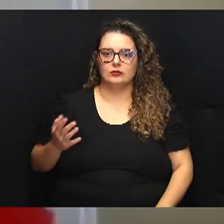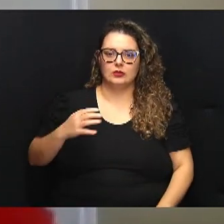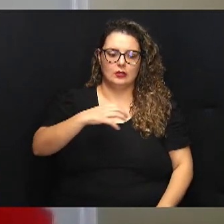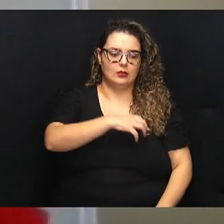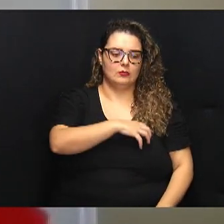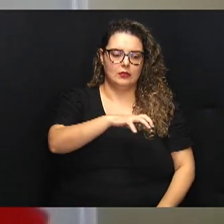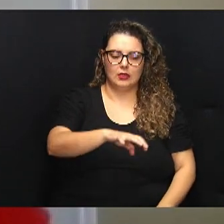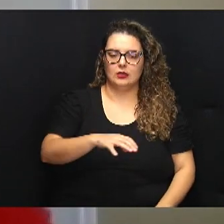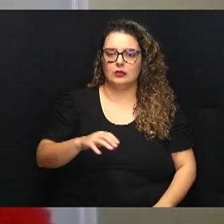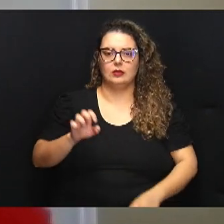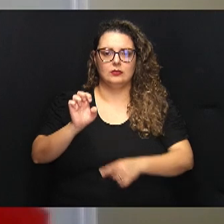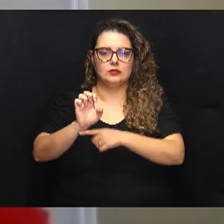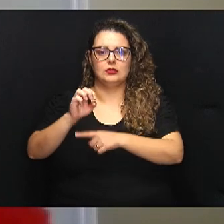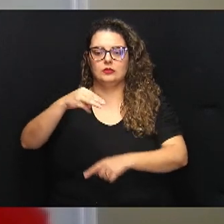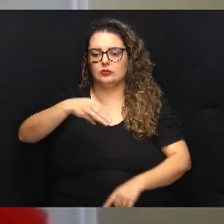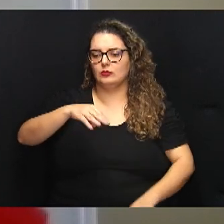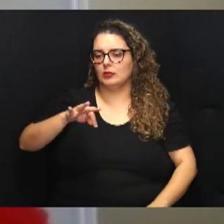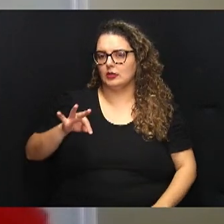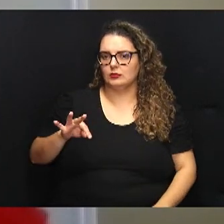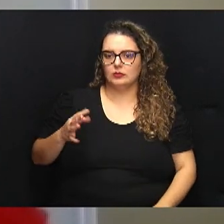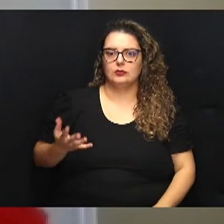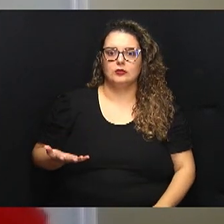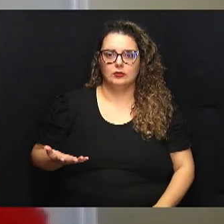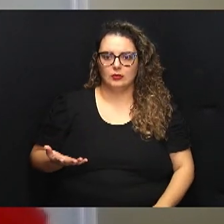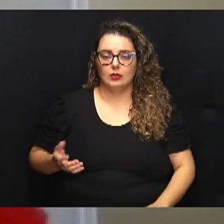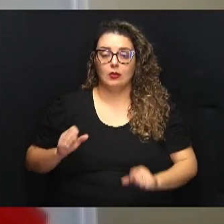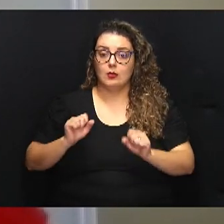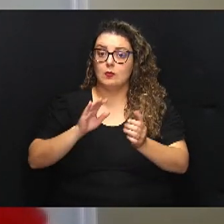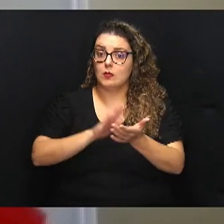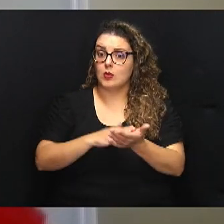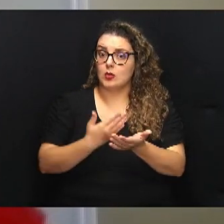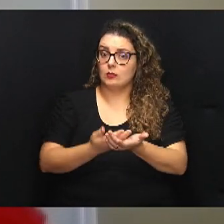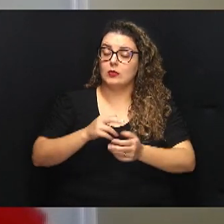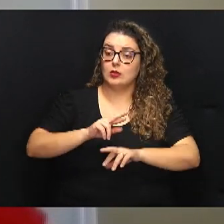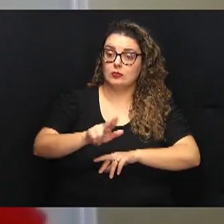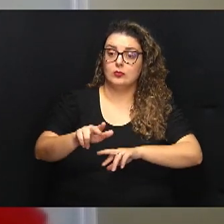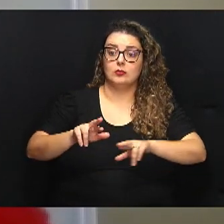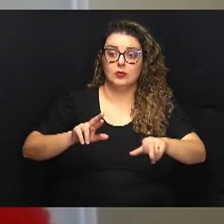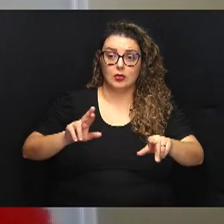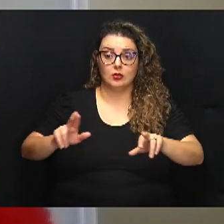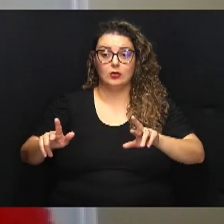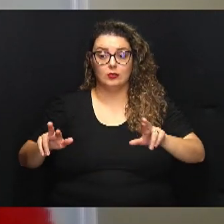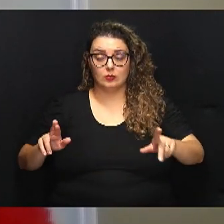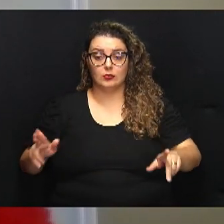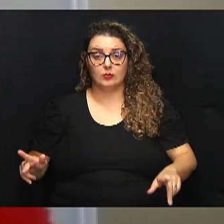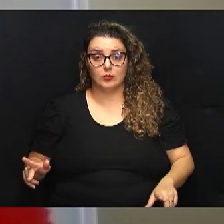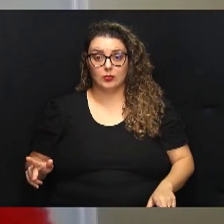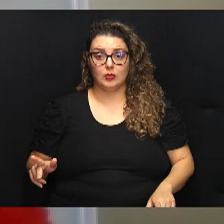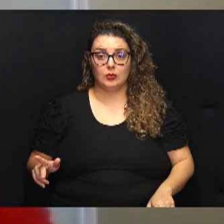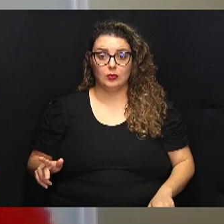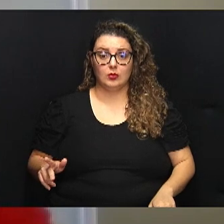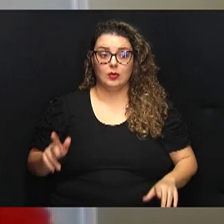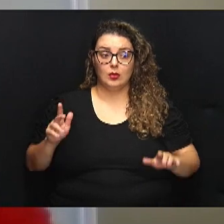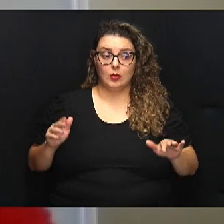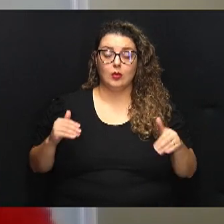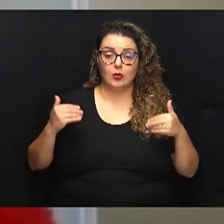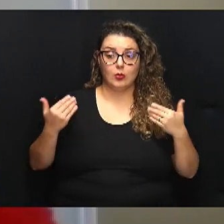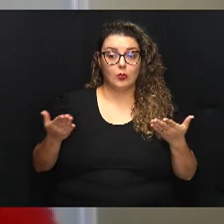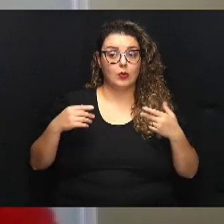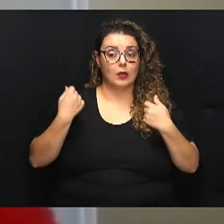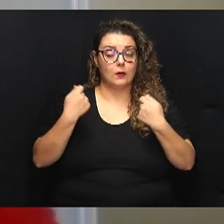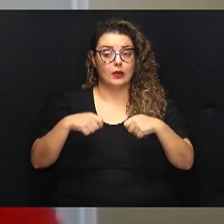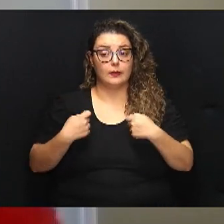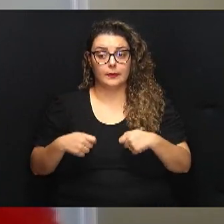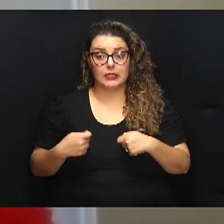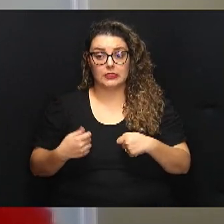Grosso podem interpretar diferentemente qual é a